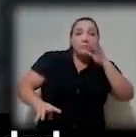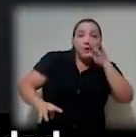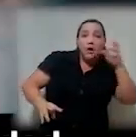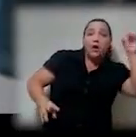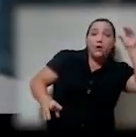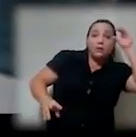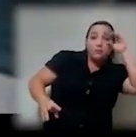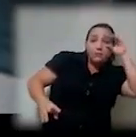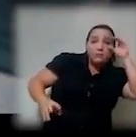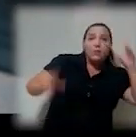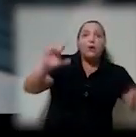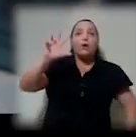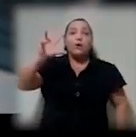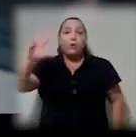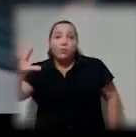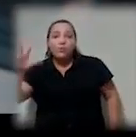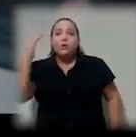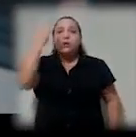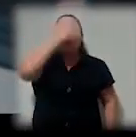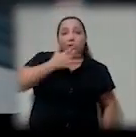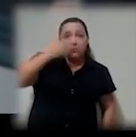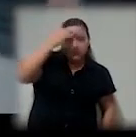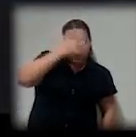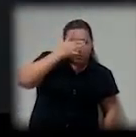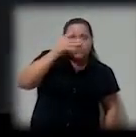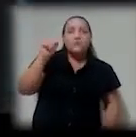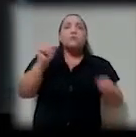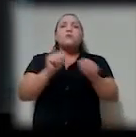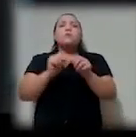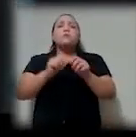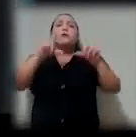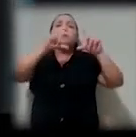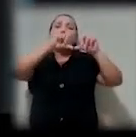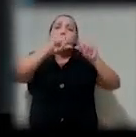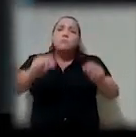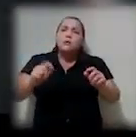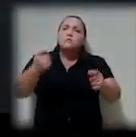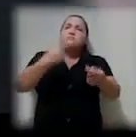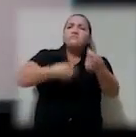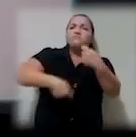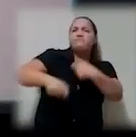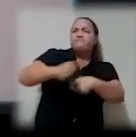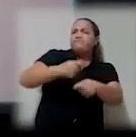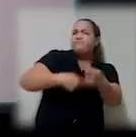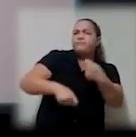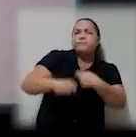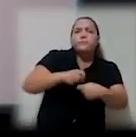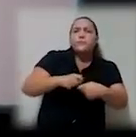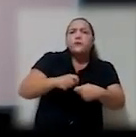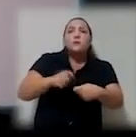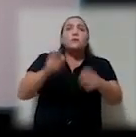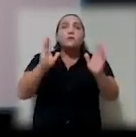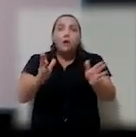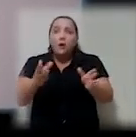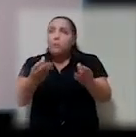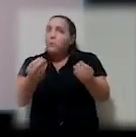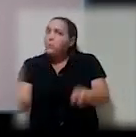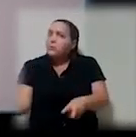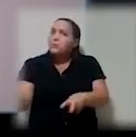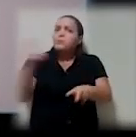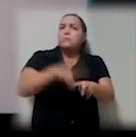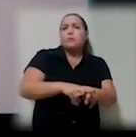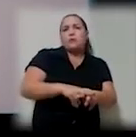Haddad. Fizeram de Brasília um balcão de negócios e muitos deles já estão presos. Mas o